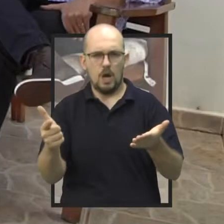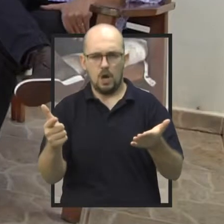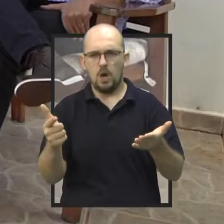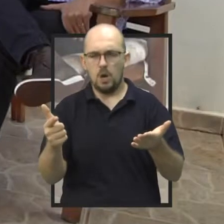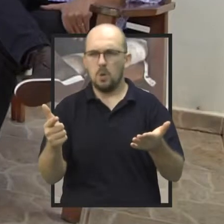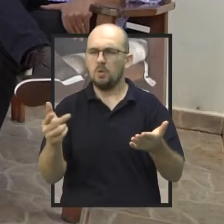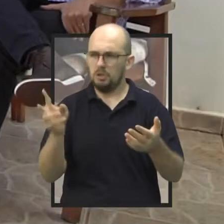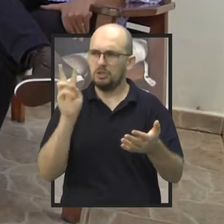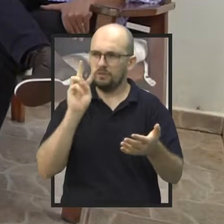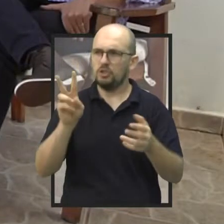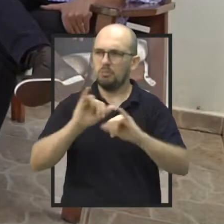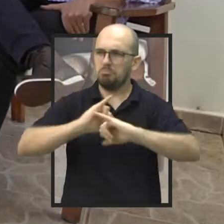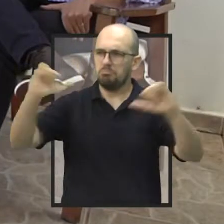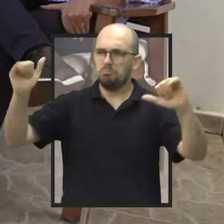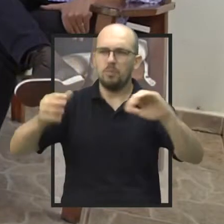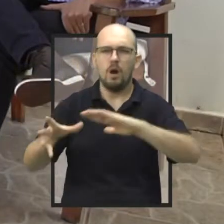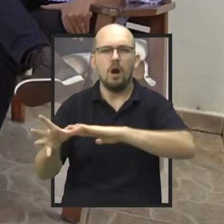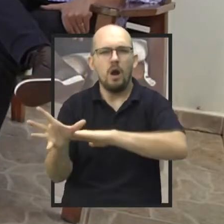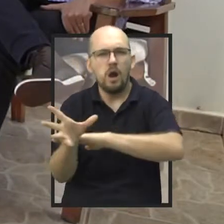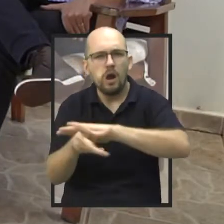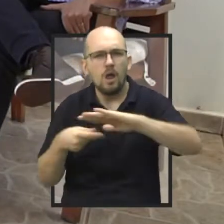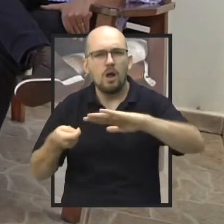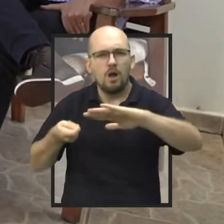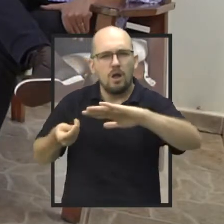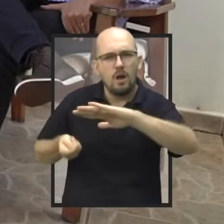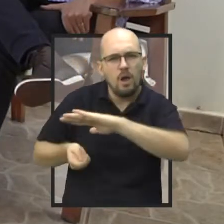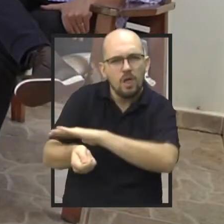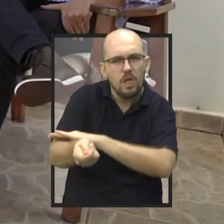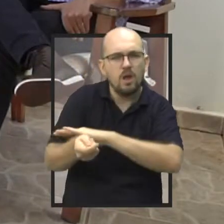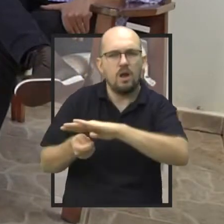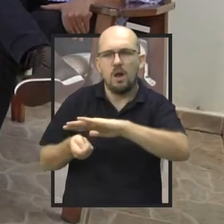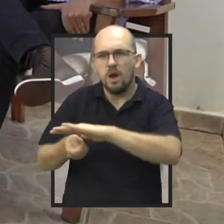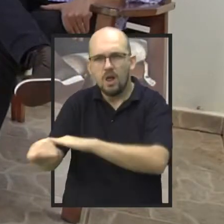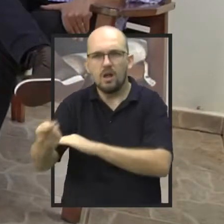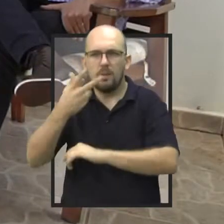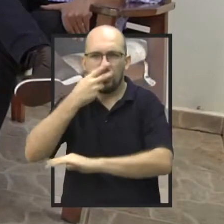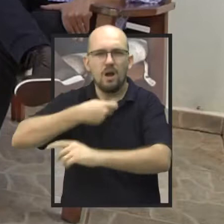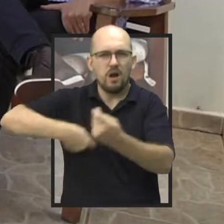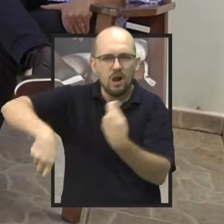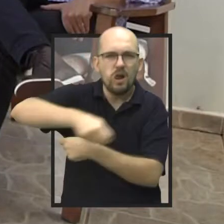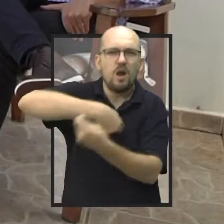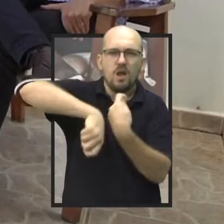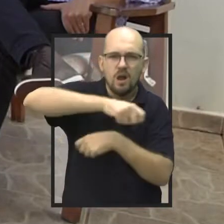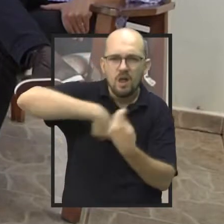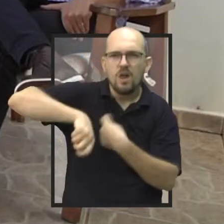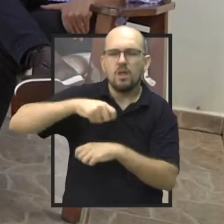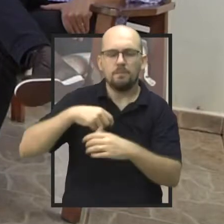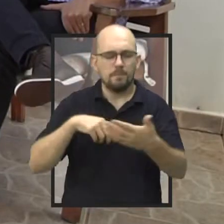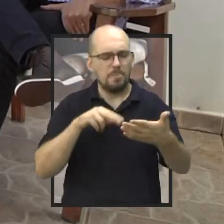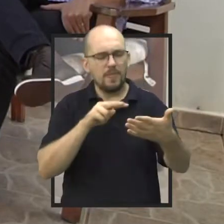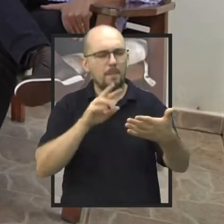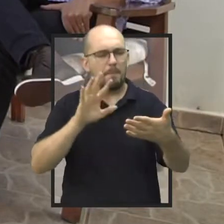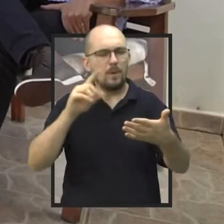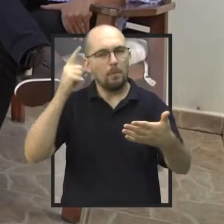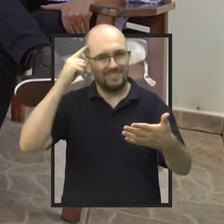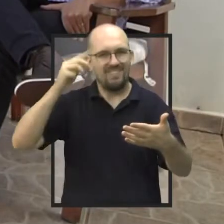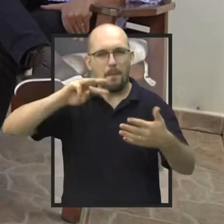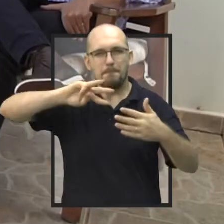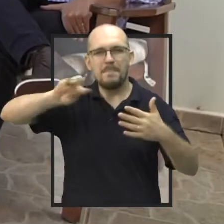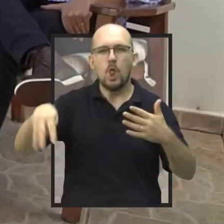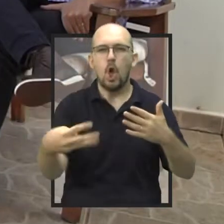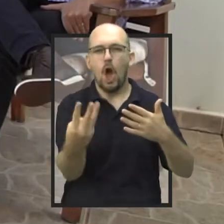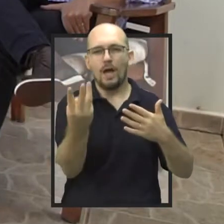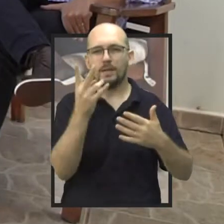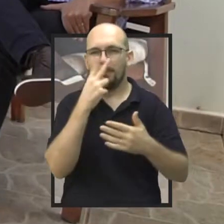de corrupção, mas eu pensava em corrupção de milhões. Eu pensava naquela corrupção que graça